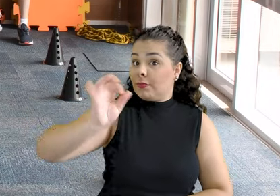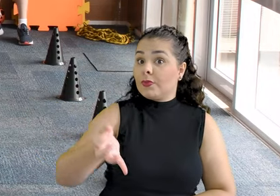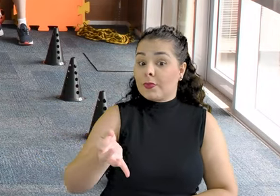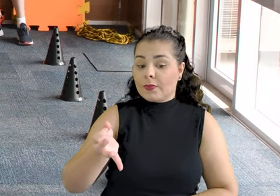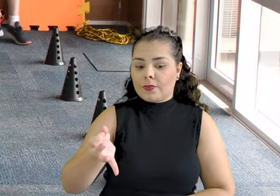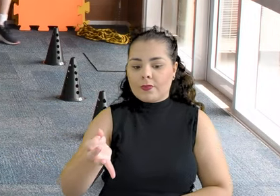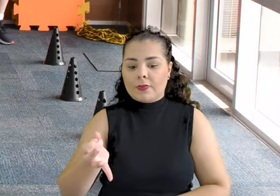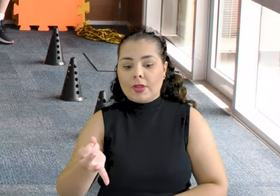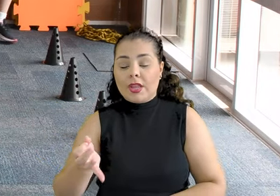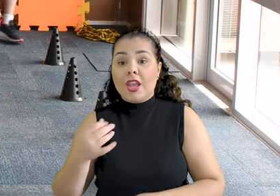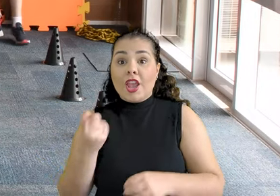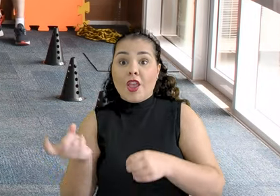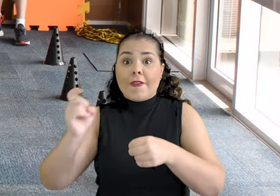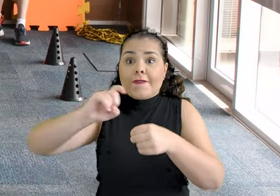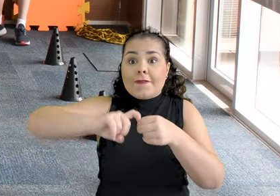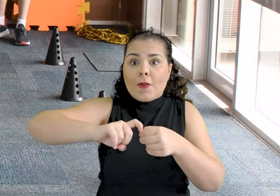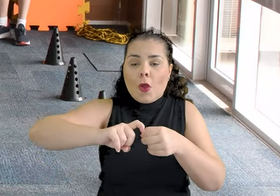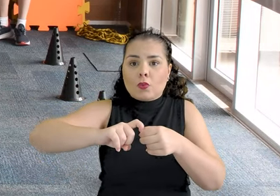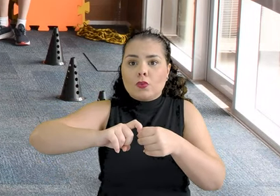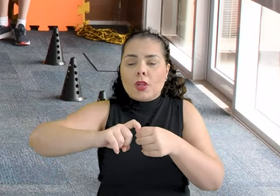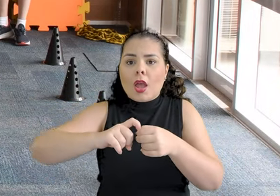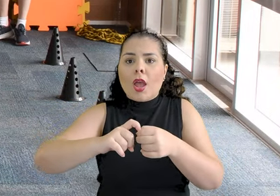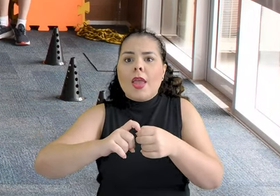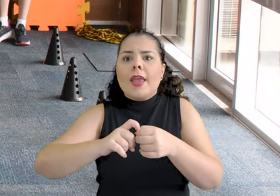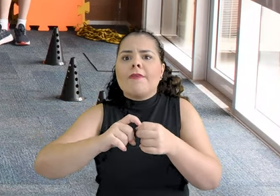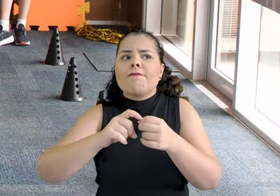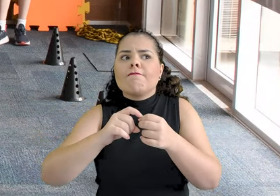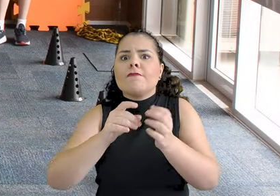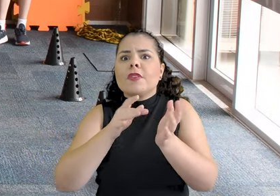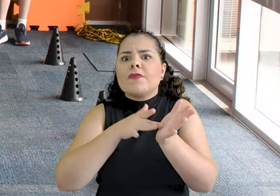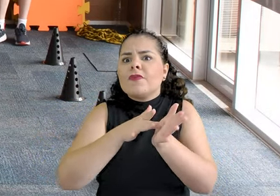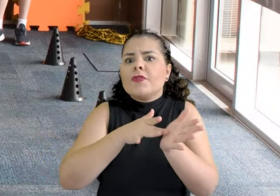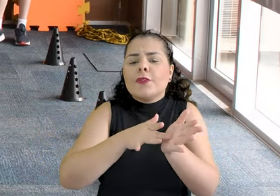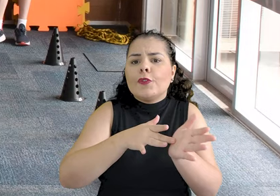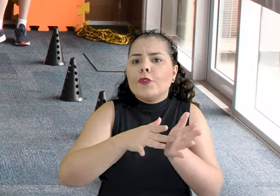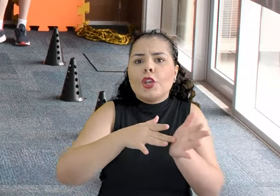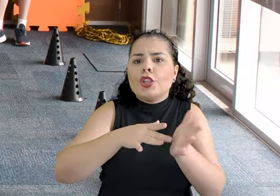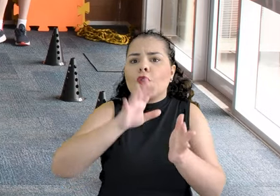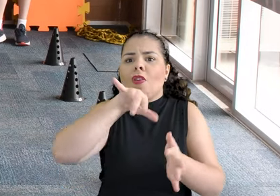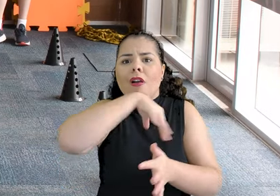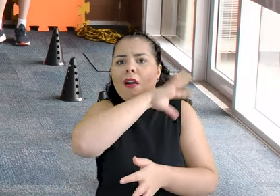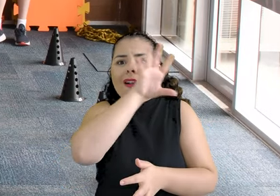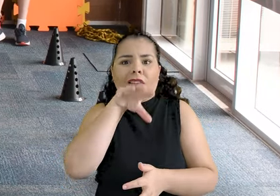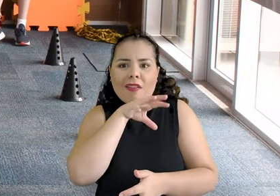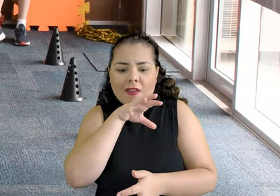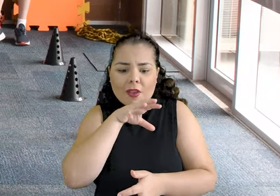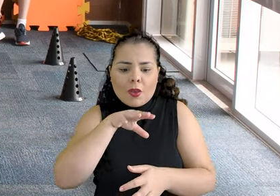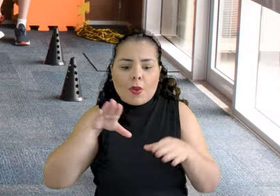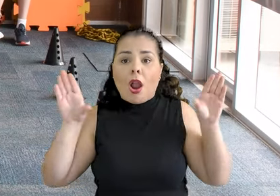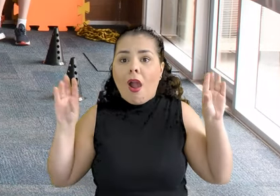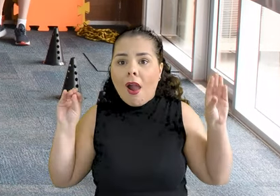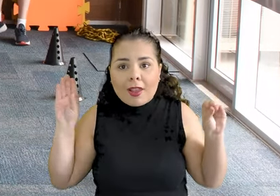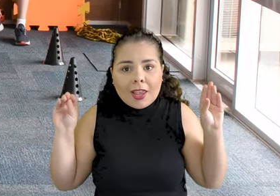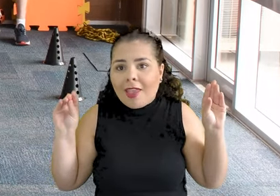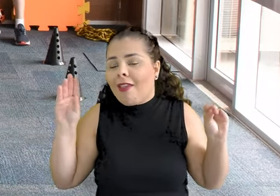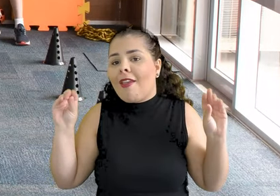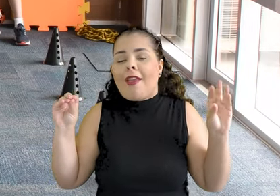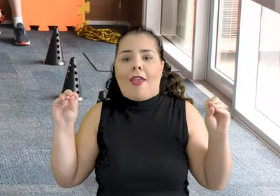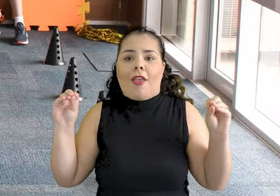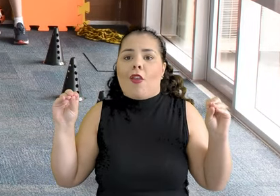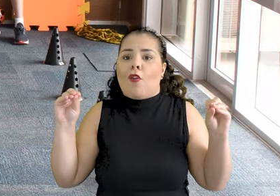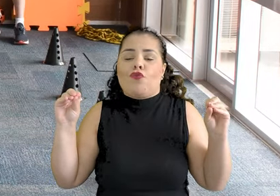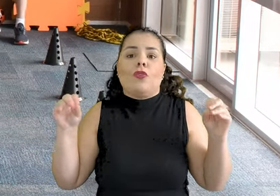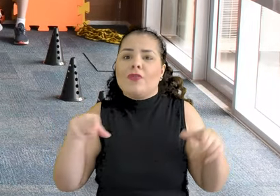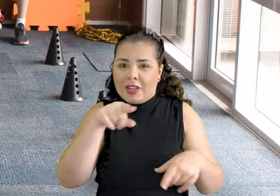quiser. Depois a gente vai voltar de saci. Tudo bem? Mas não pode, né? A mamãe tem que voltar de caranguejo.